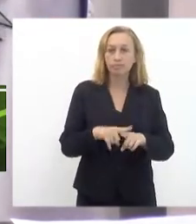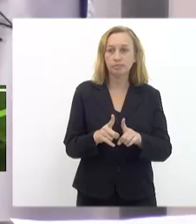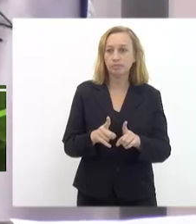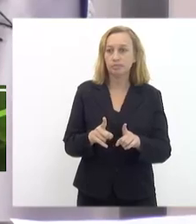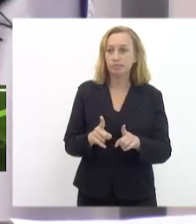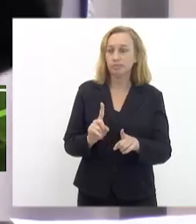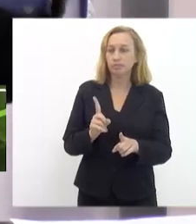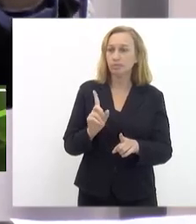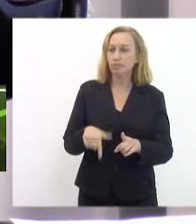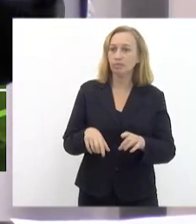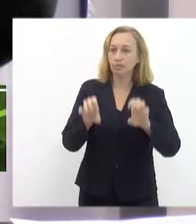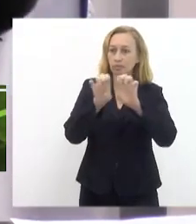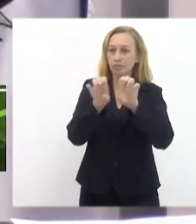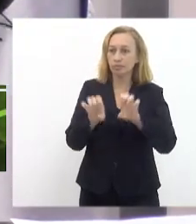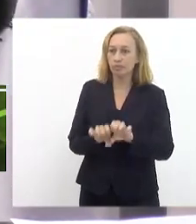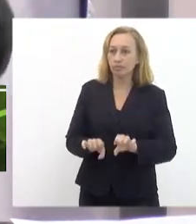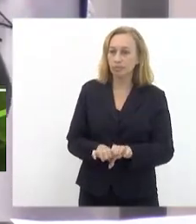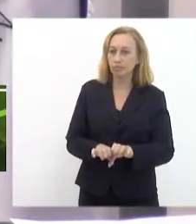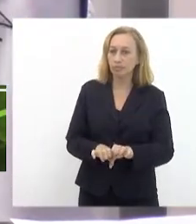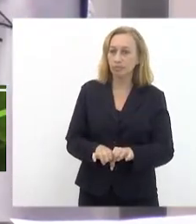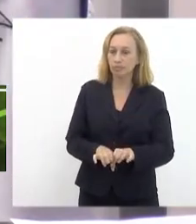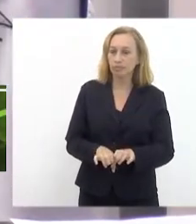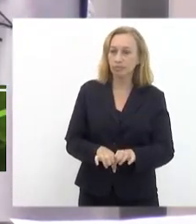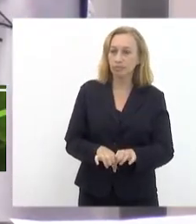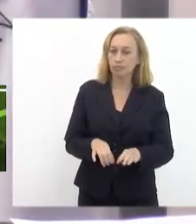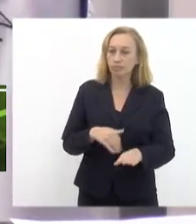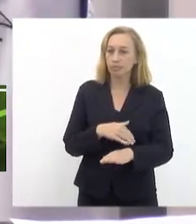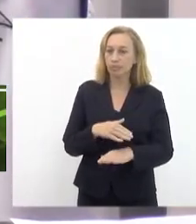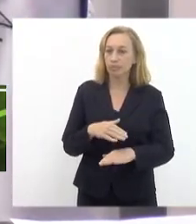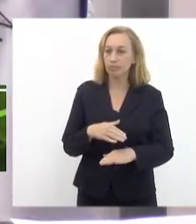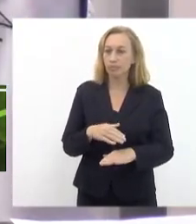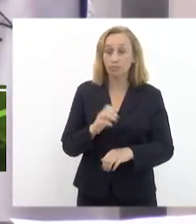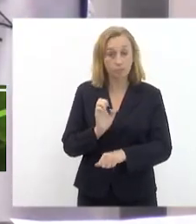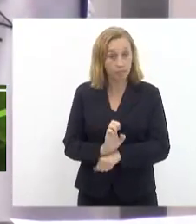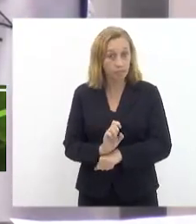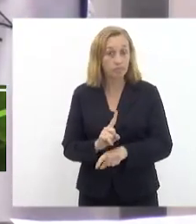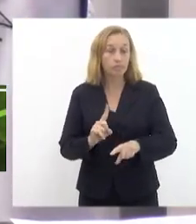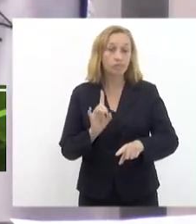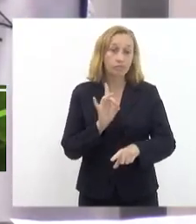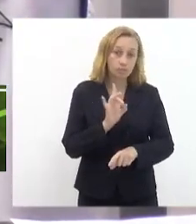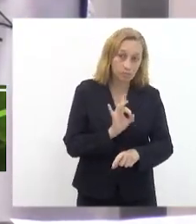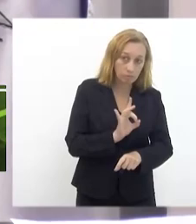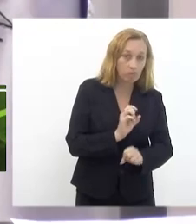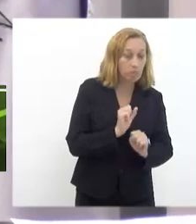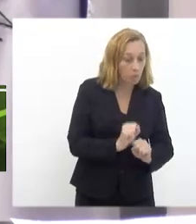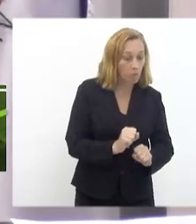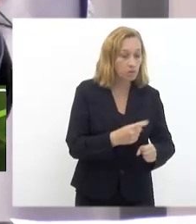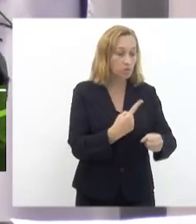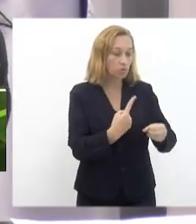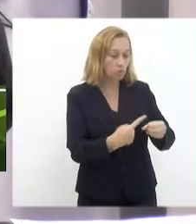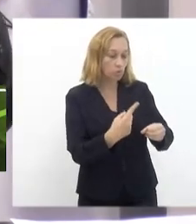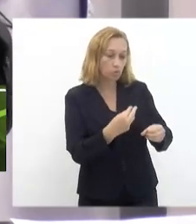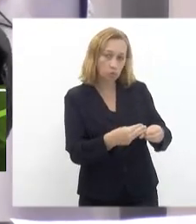não é estruturante na concepção do estado pode ser ser para aquele município especificamente